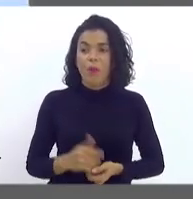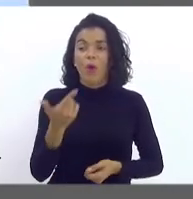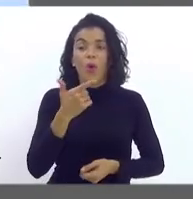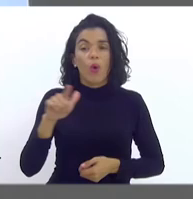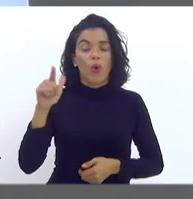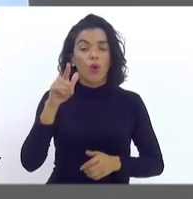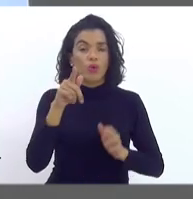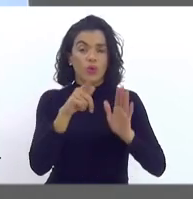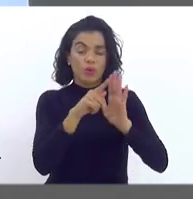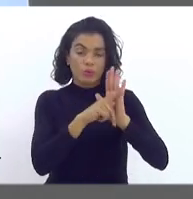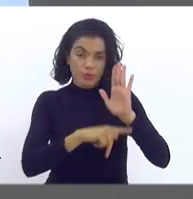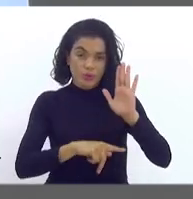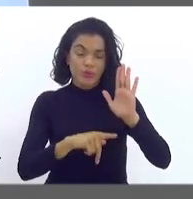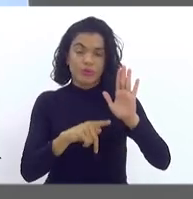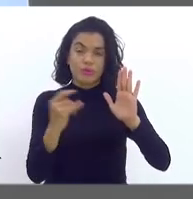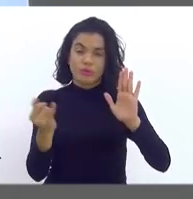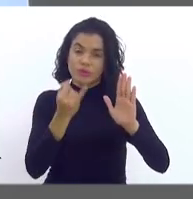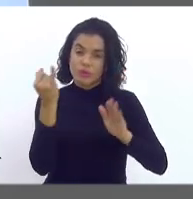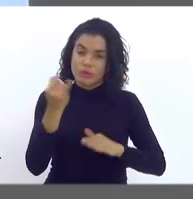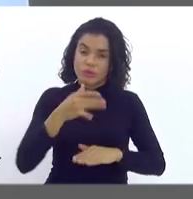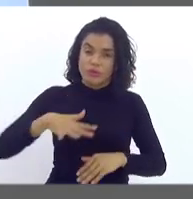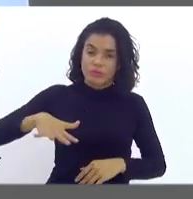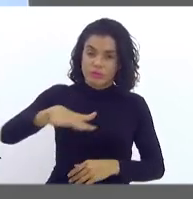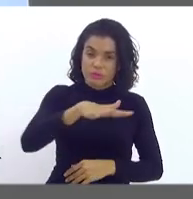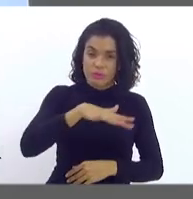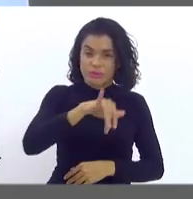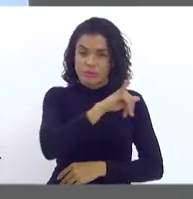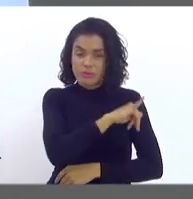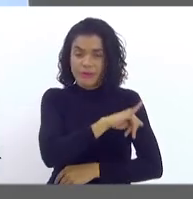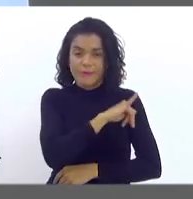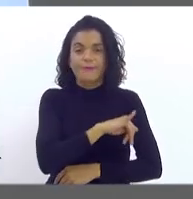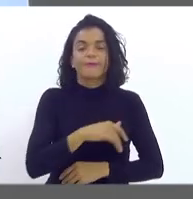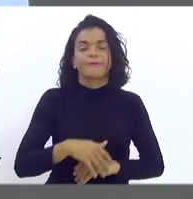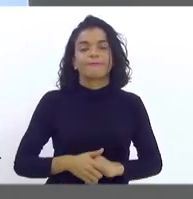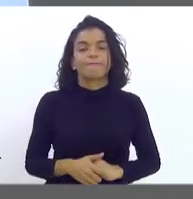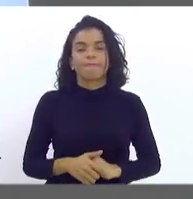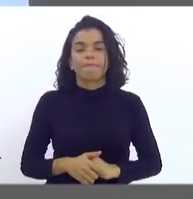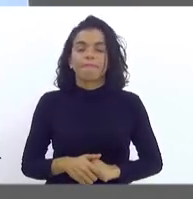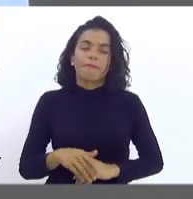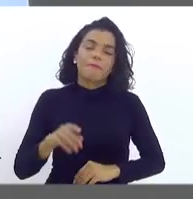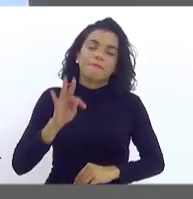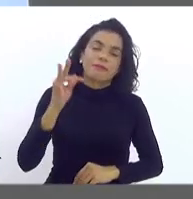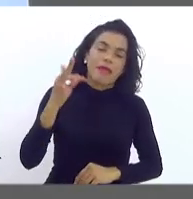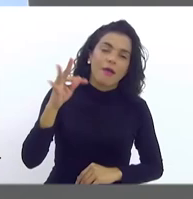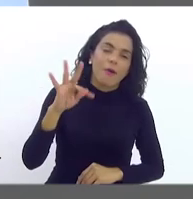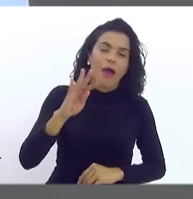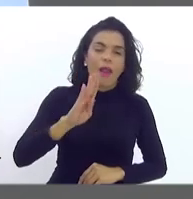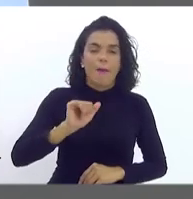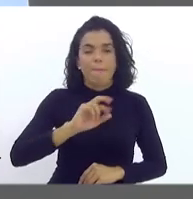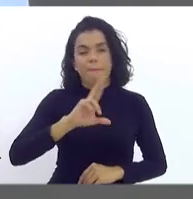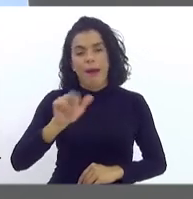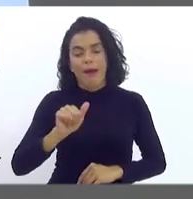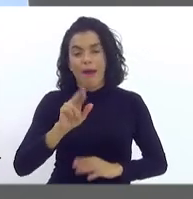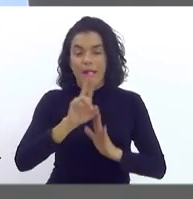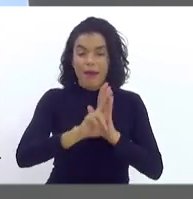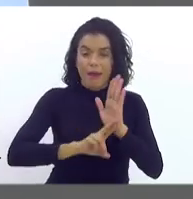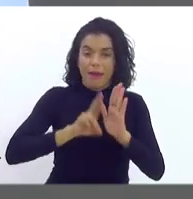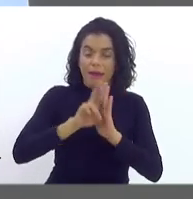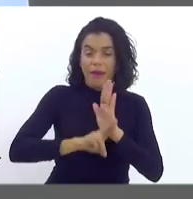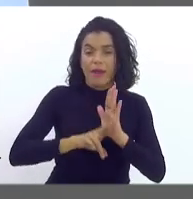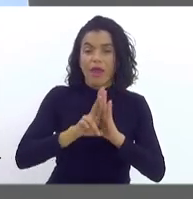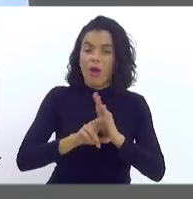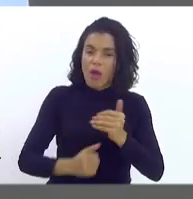Outro projeto importante também para a região aí, da Taquara, Barra da Tijuca, Recreio, é o